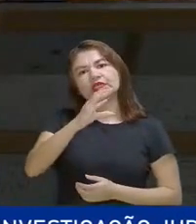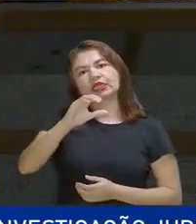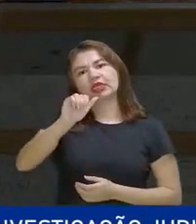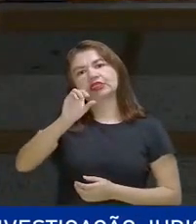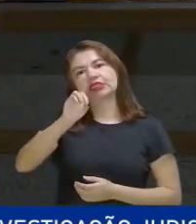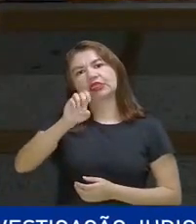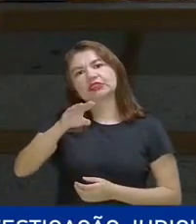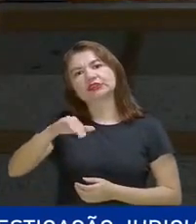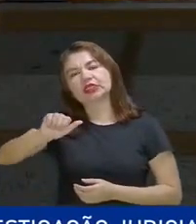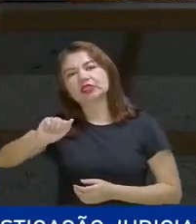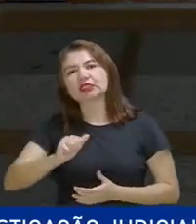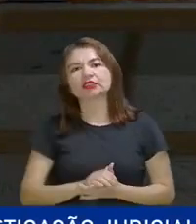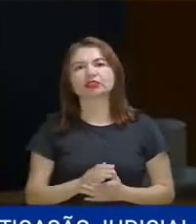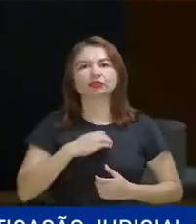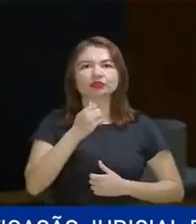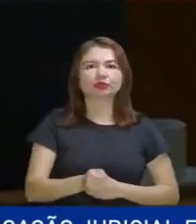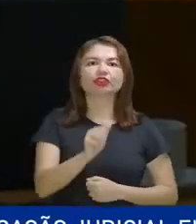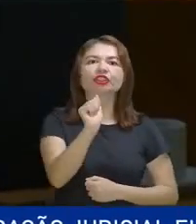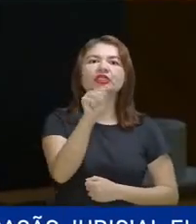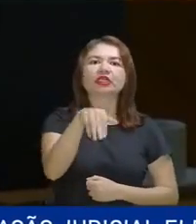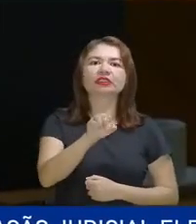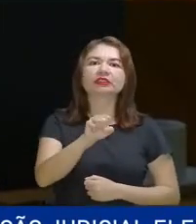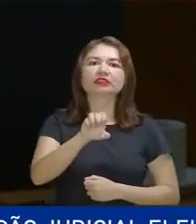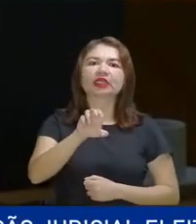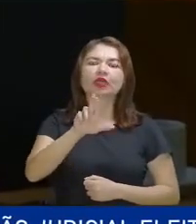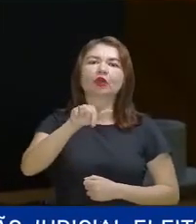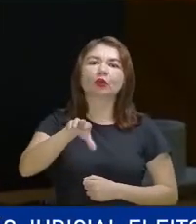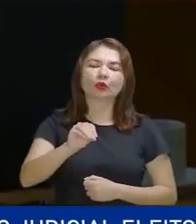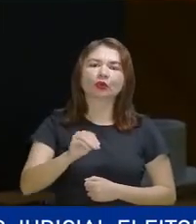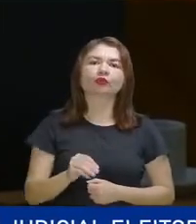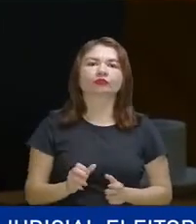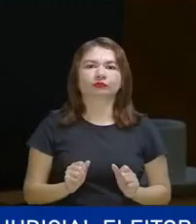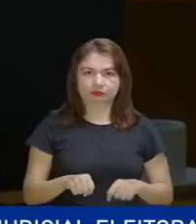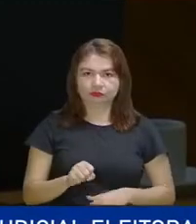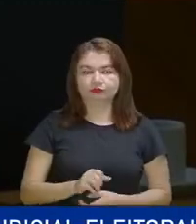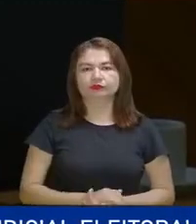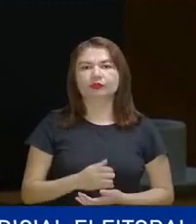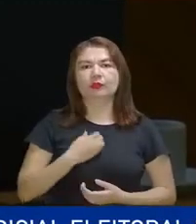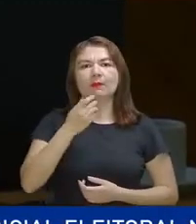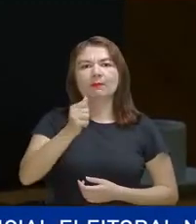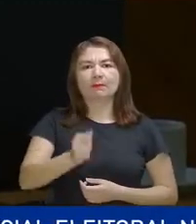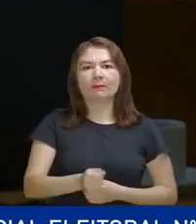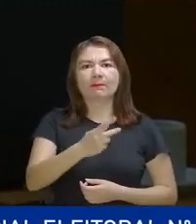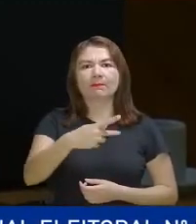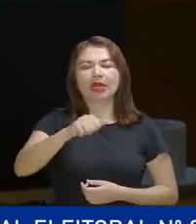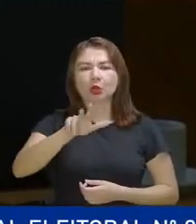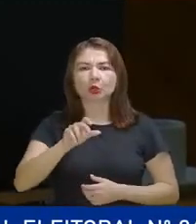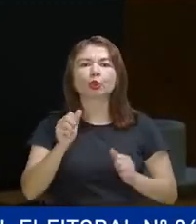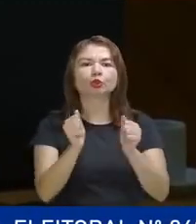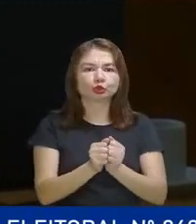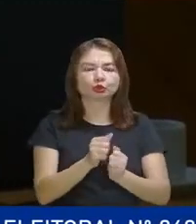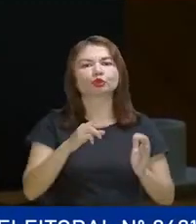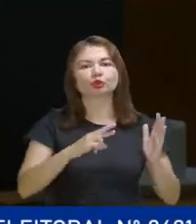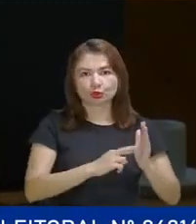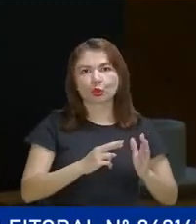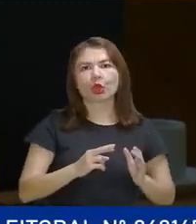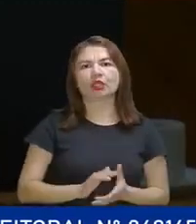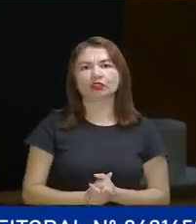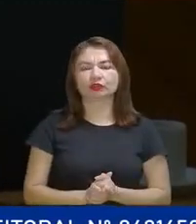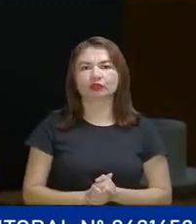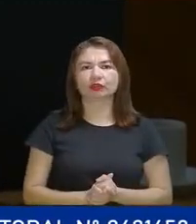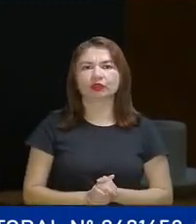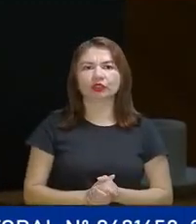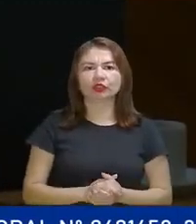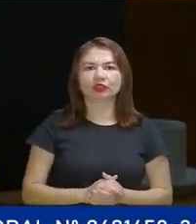Juiz Anselmo Gonçalves. Com o relator. Juiz Paulo Madeira. Com o relator também, presidente. Juiz Atina Souza.